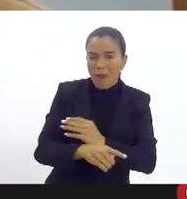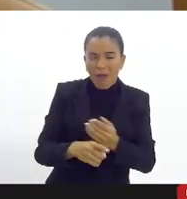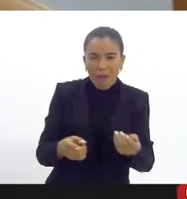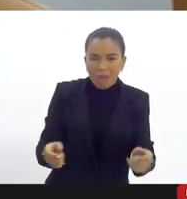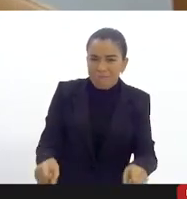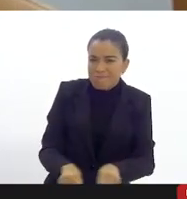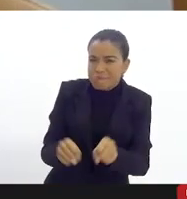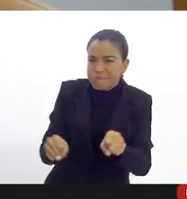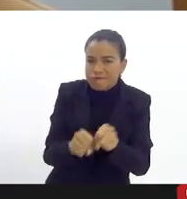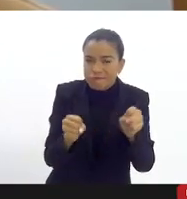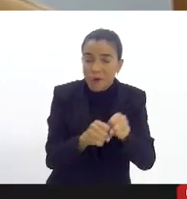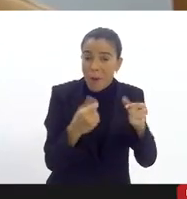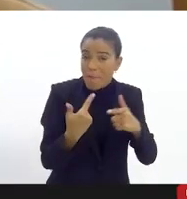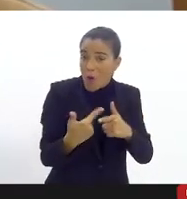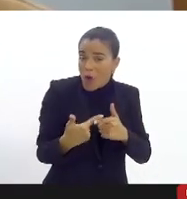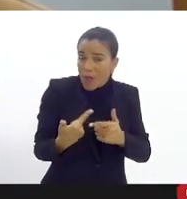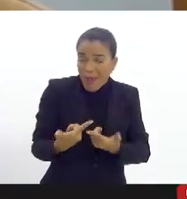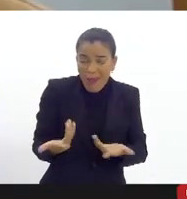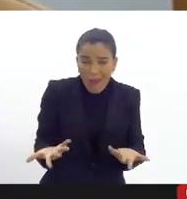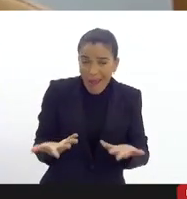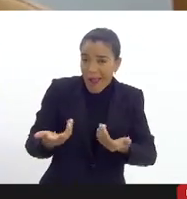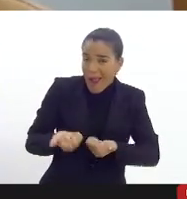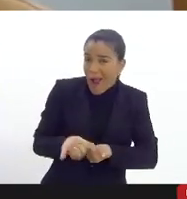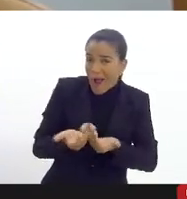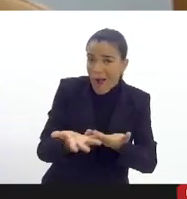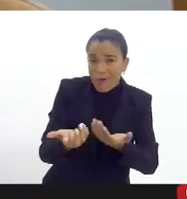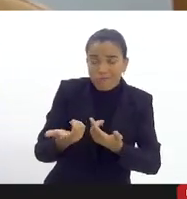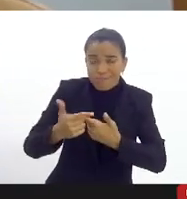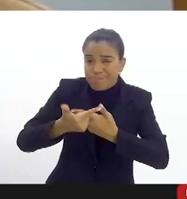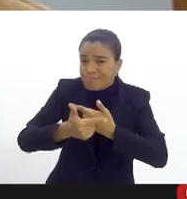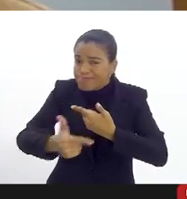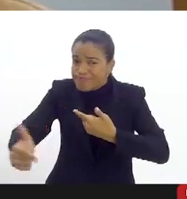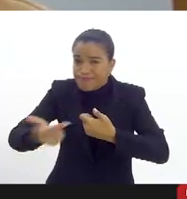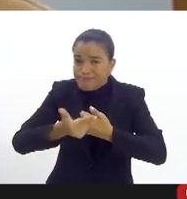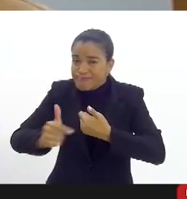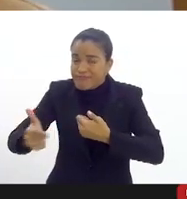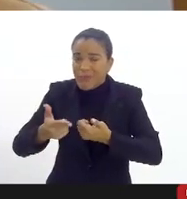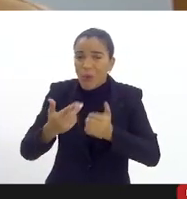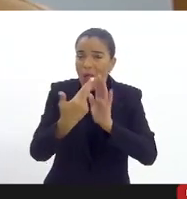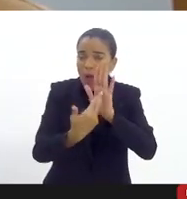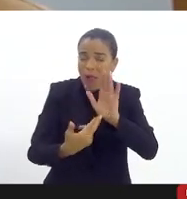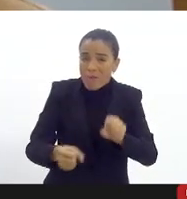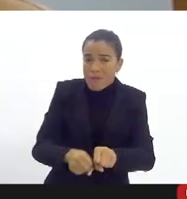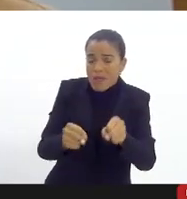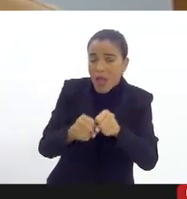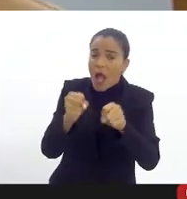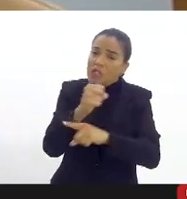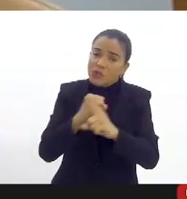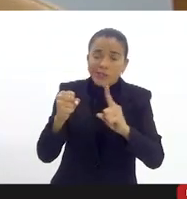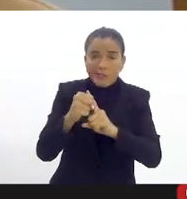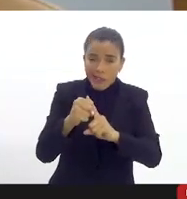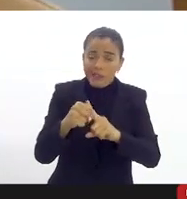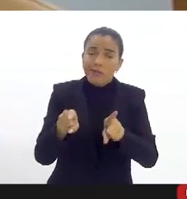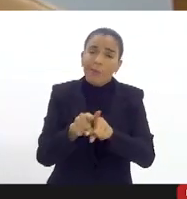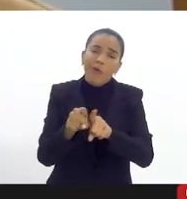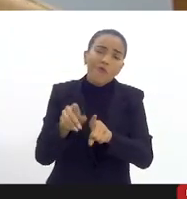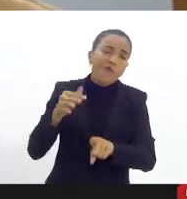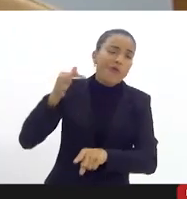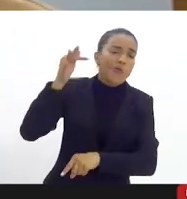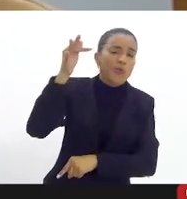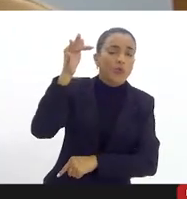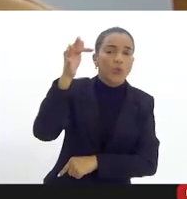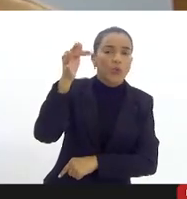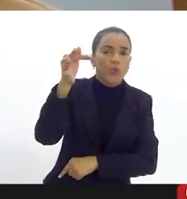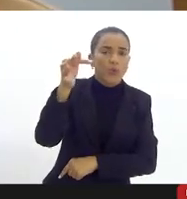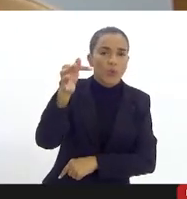porque as consequências da educação precarizada e desregulamentada a sociedade virar no futuro